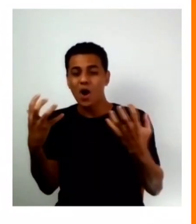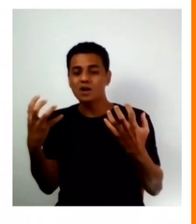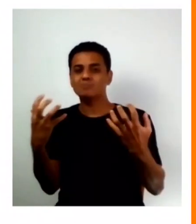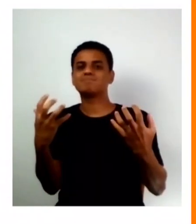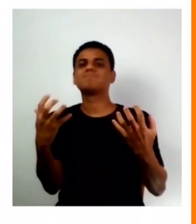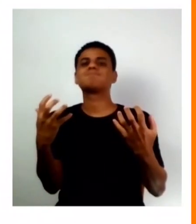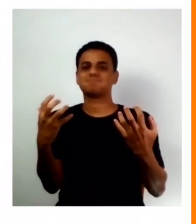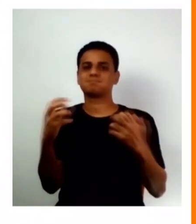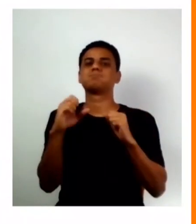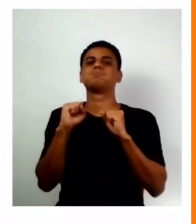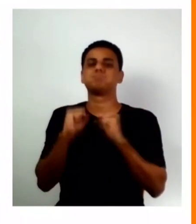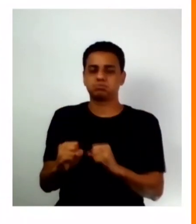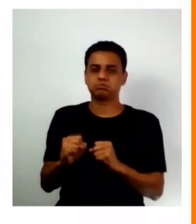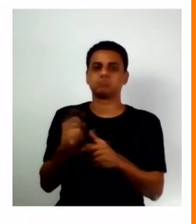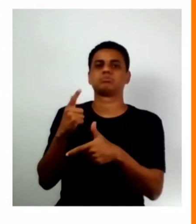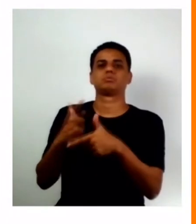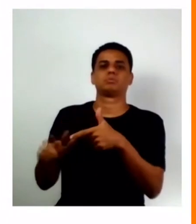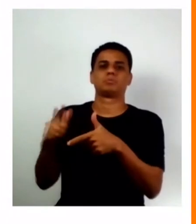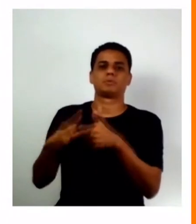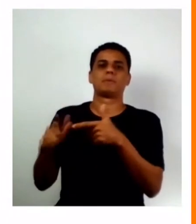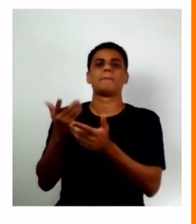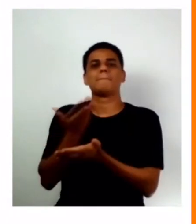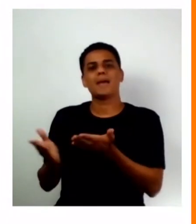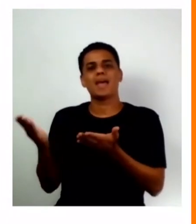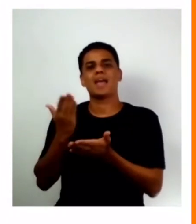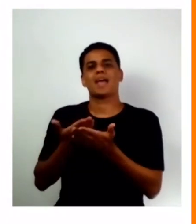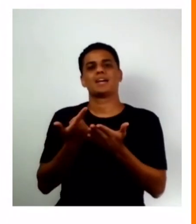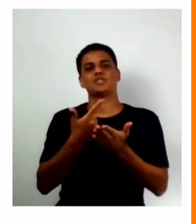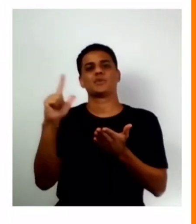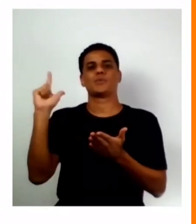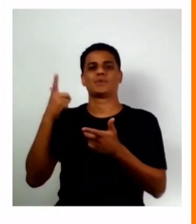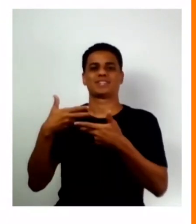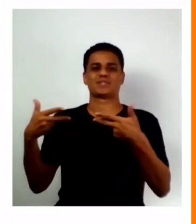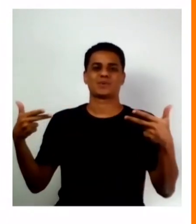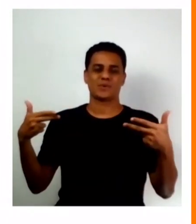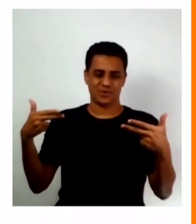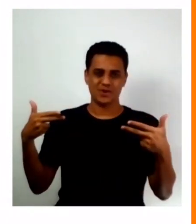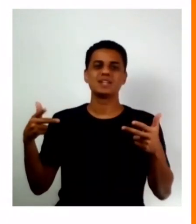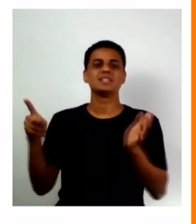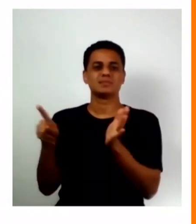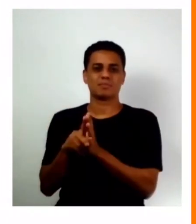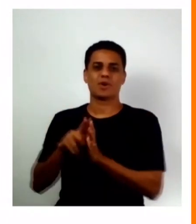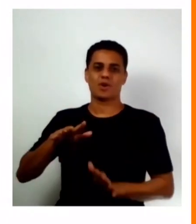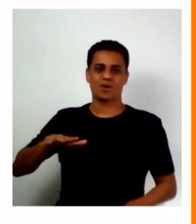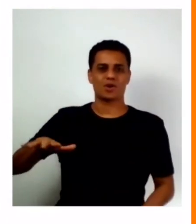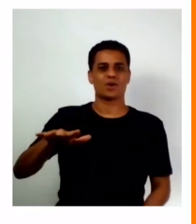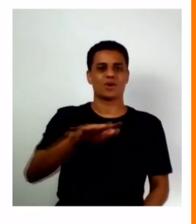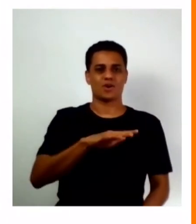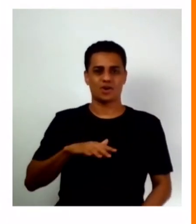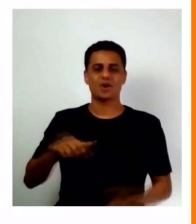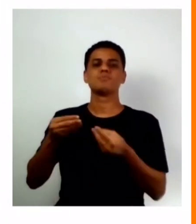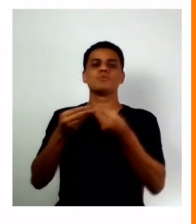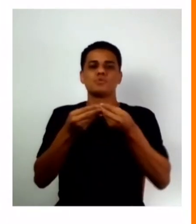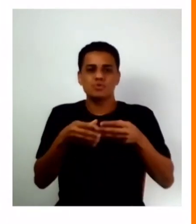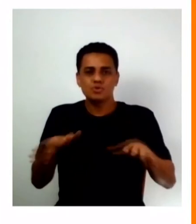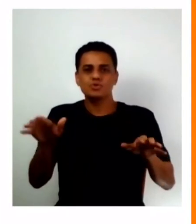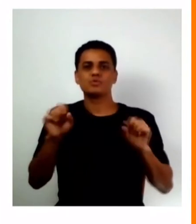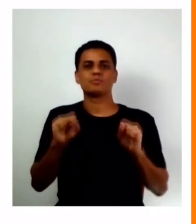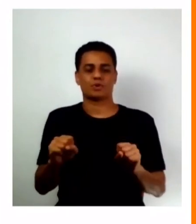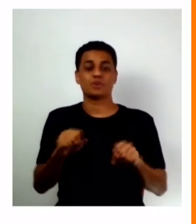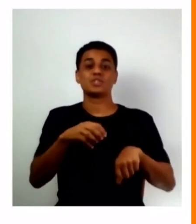uma tendência à perdida de outras coisas. Portanto, o turismo teria que estar mais ou menos